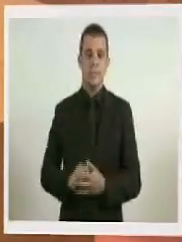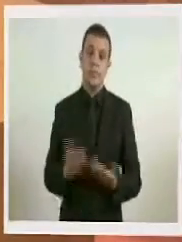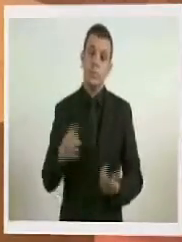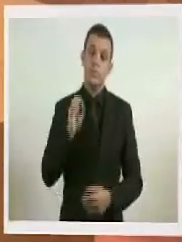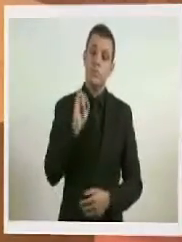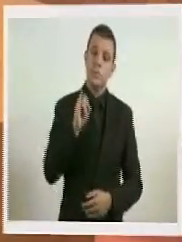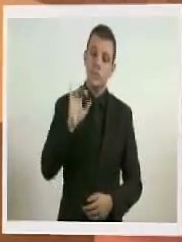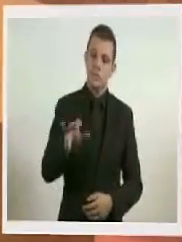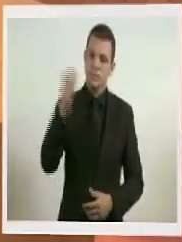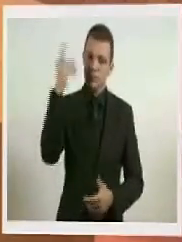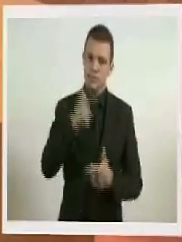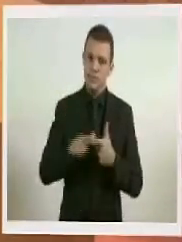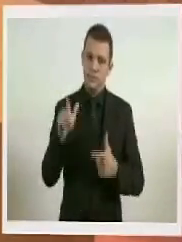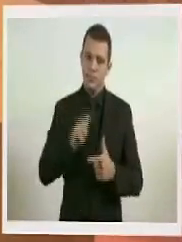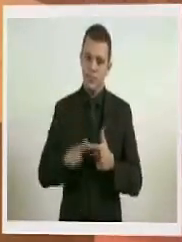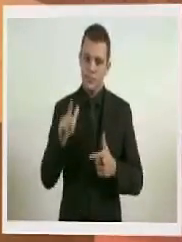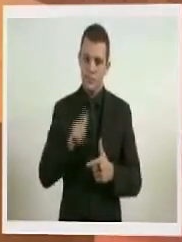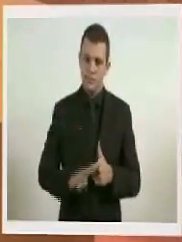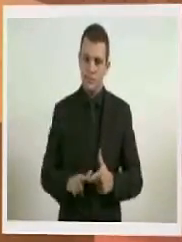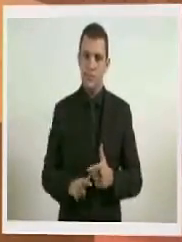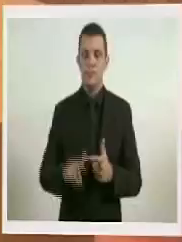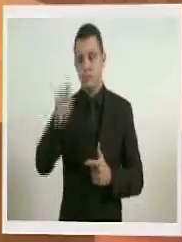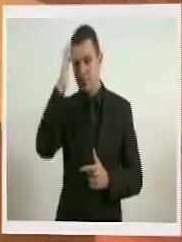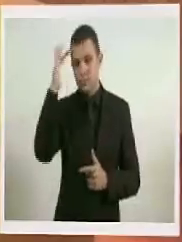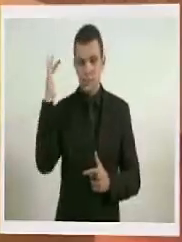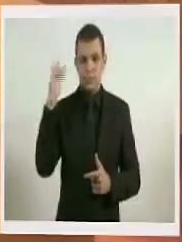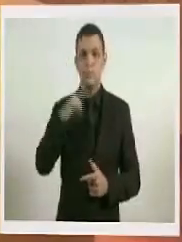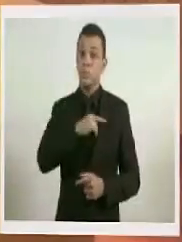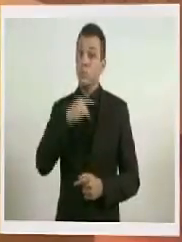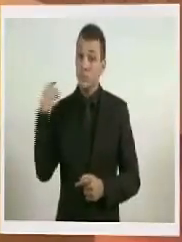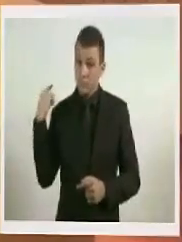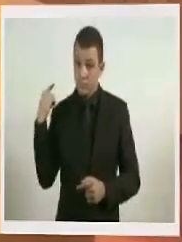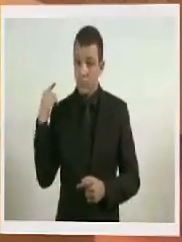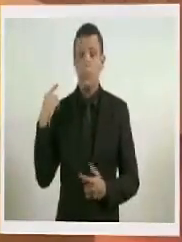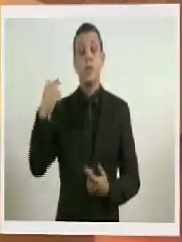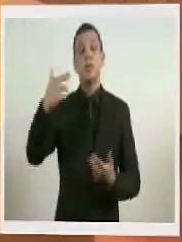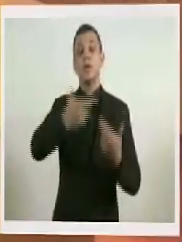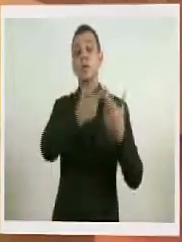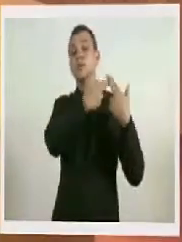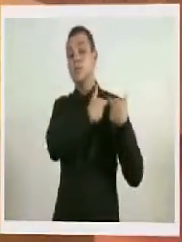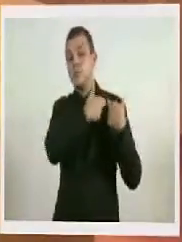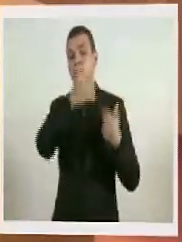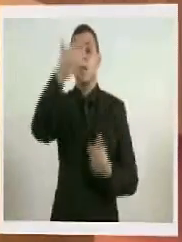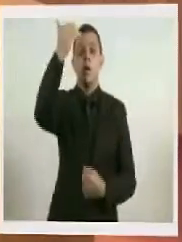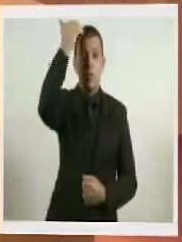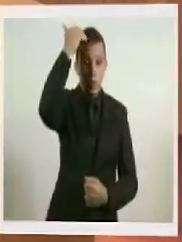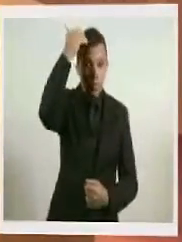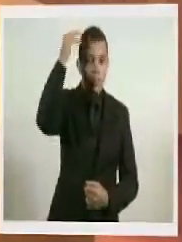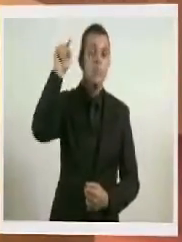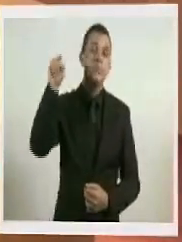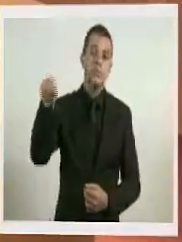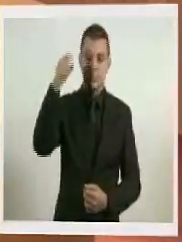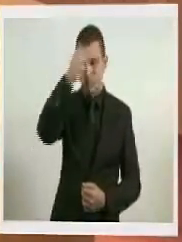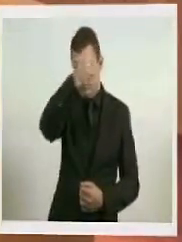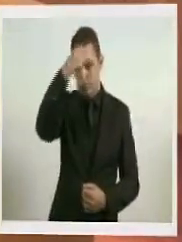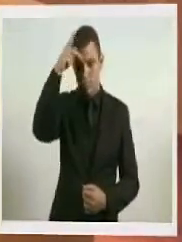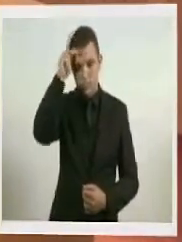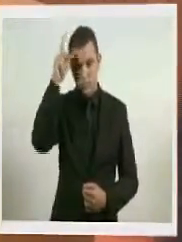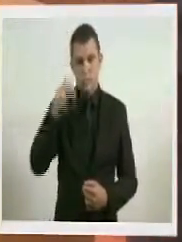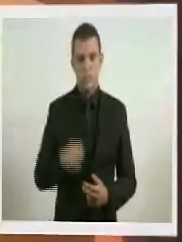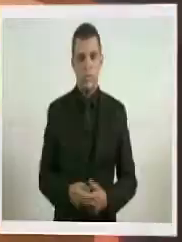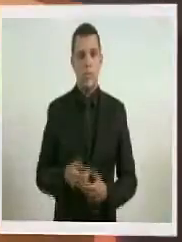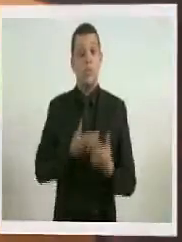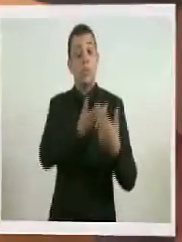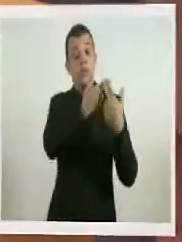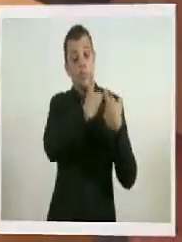algum incidente com vítimas, a responsabilidade é do seu prefeito, a responsabilidade é da prefeitura, porque nós